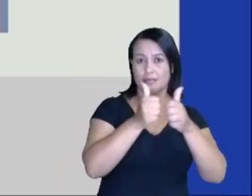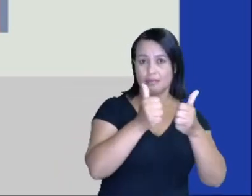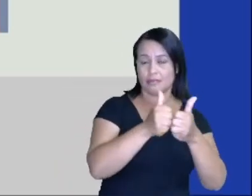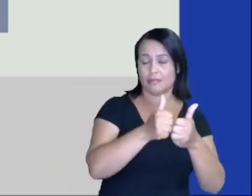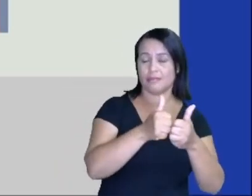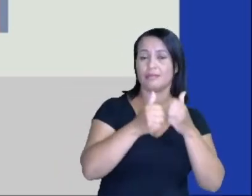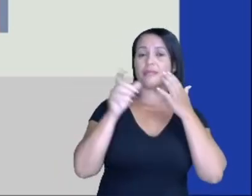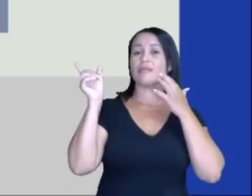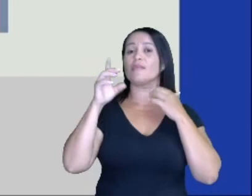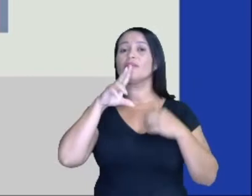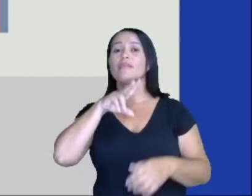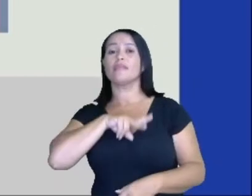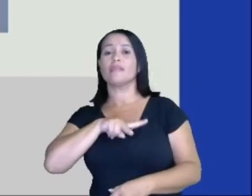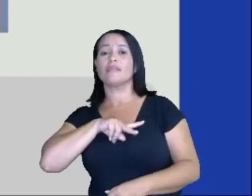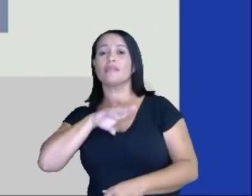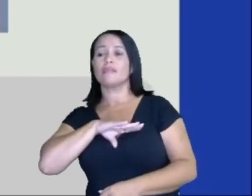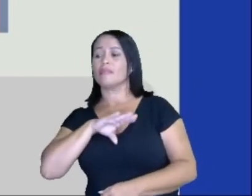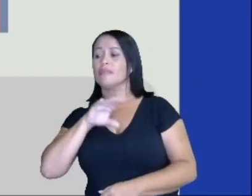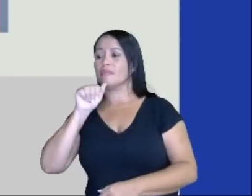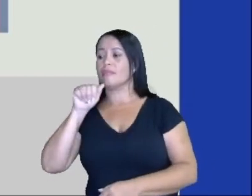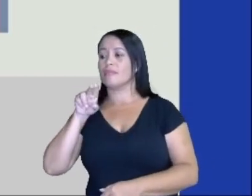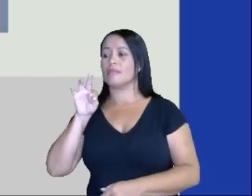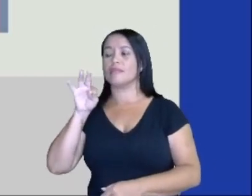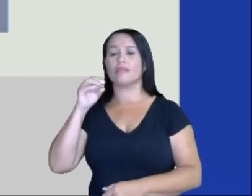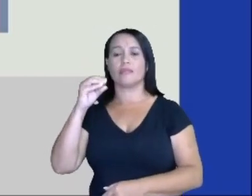Em Portugal é chamado de autocarro.